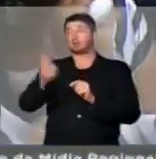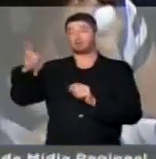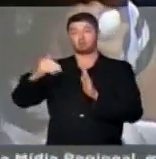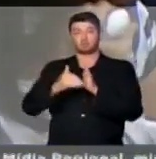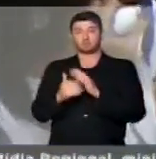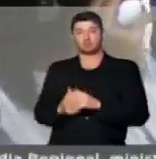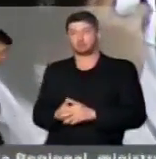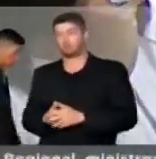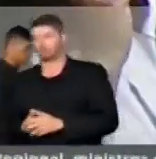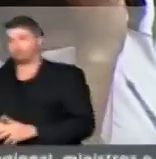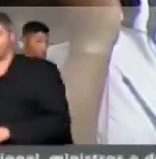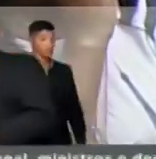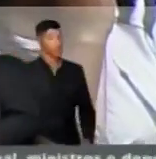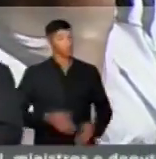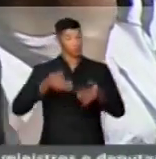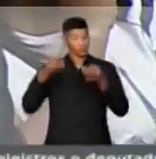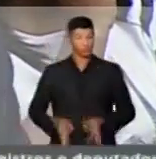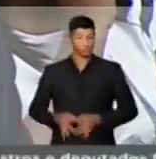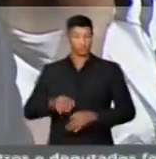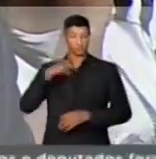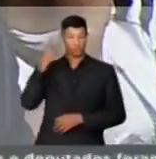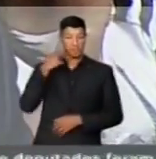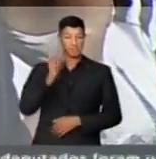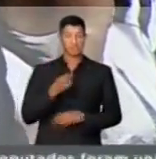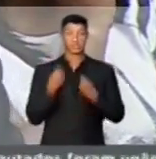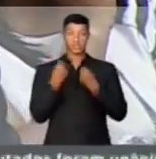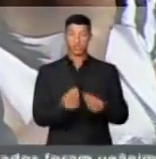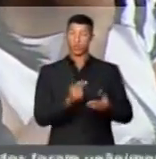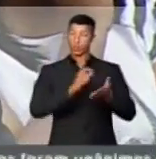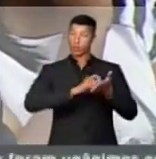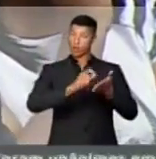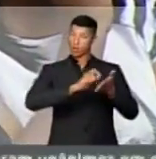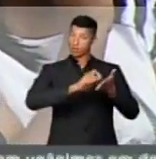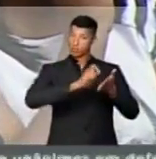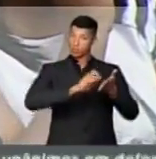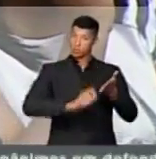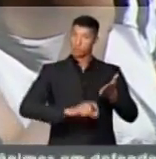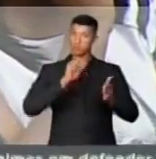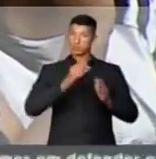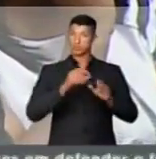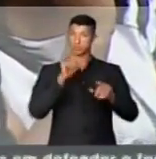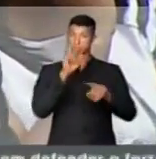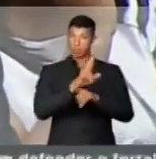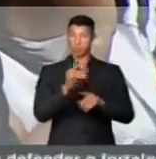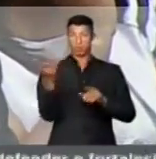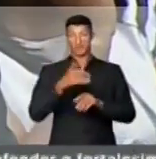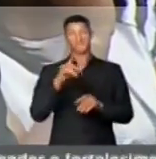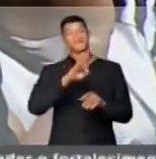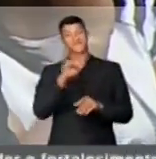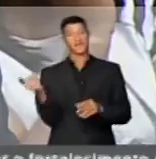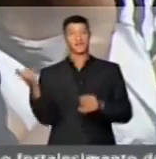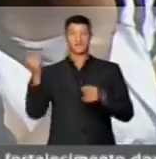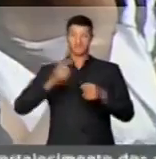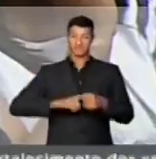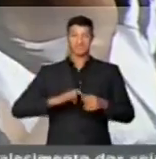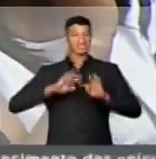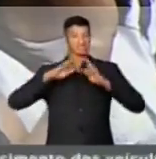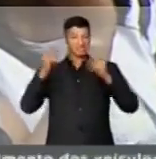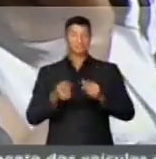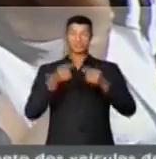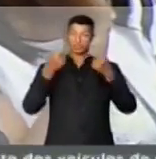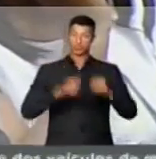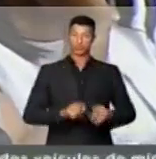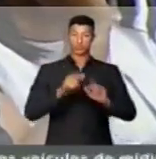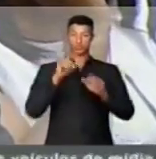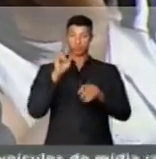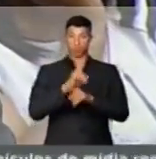Senado Federal. Então, com certeza, o partido que deu as assinaturas para que esse recurso venha vai votar integralmente